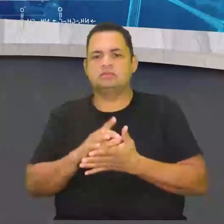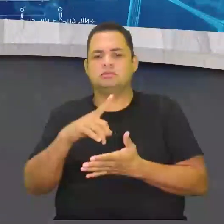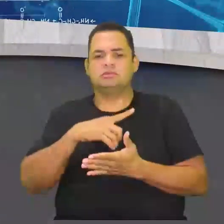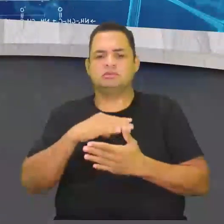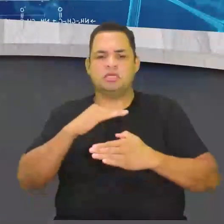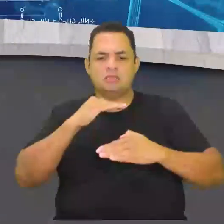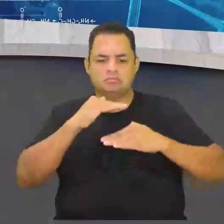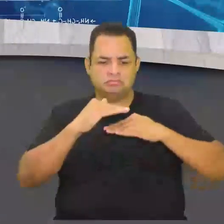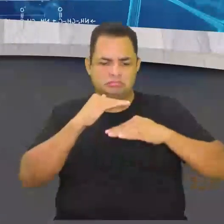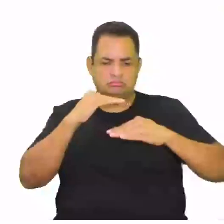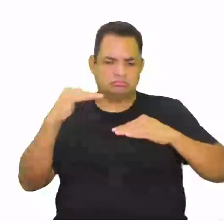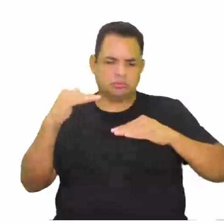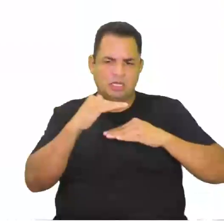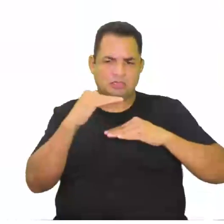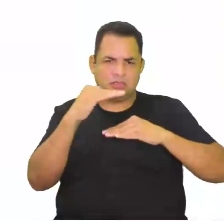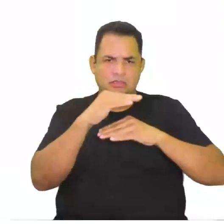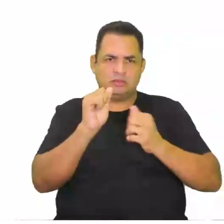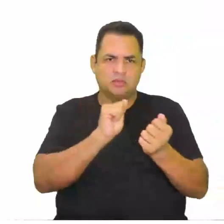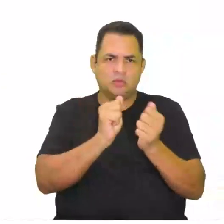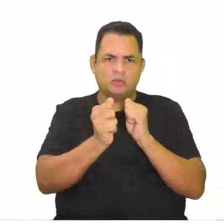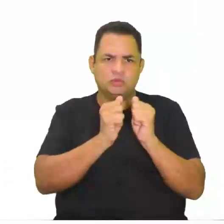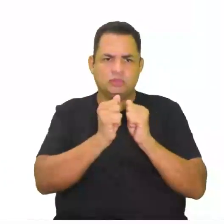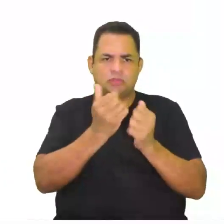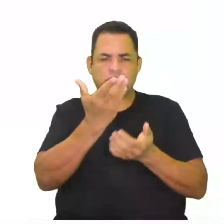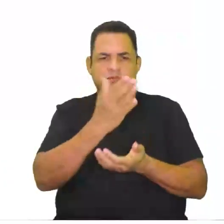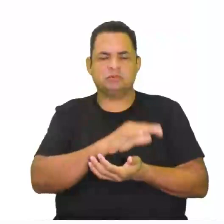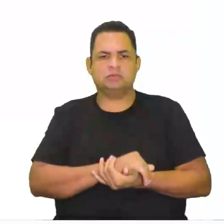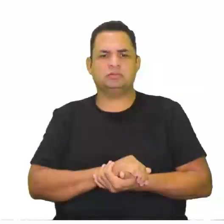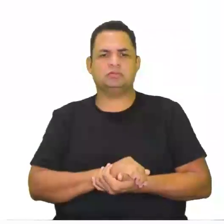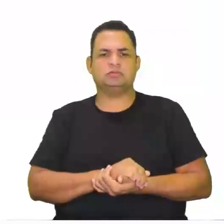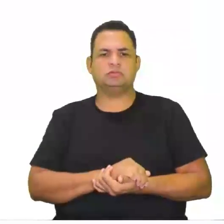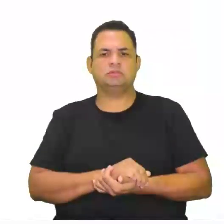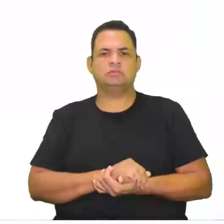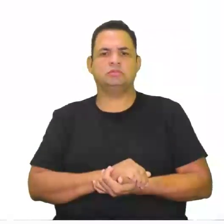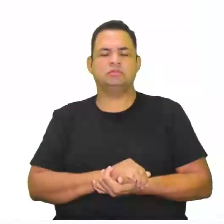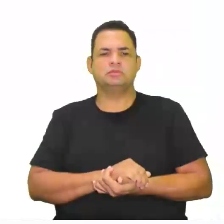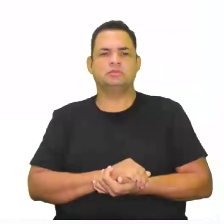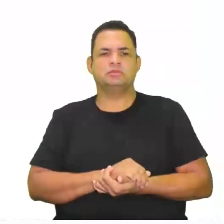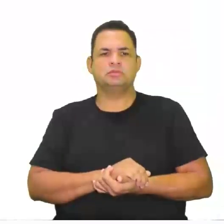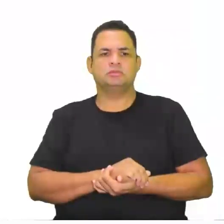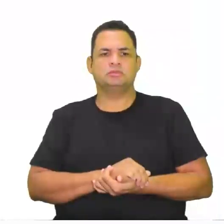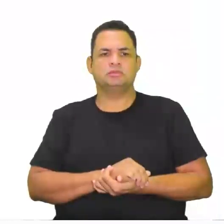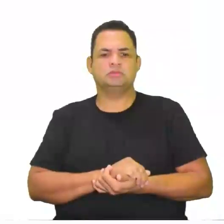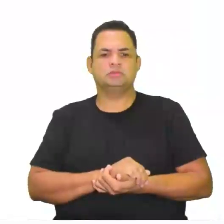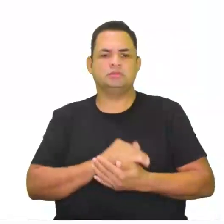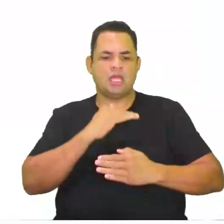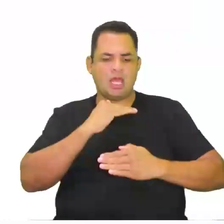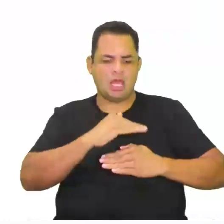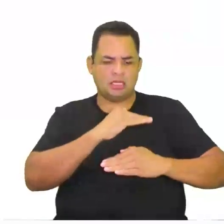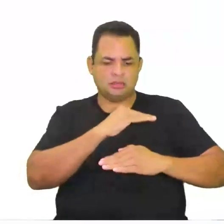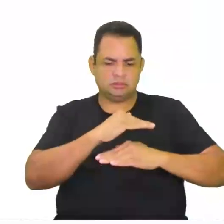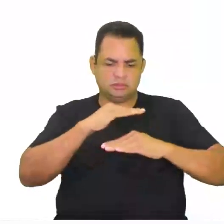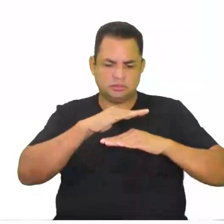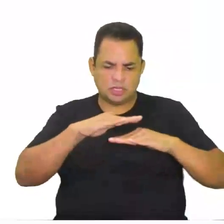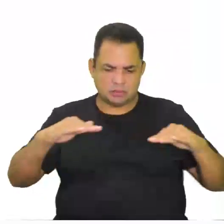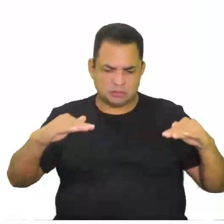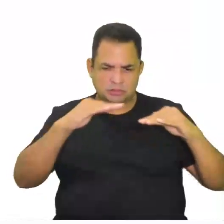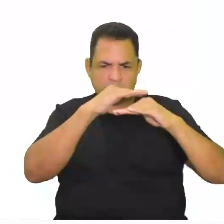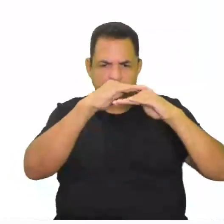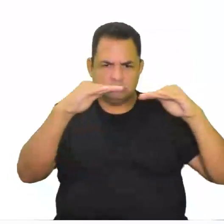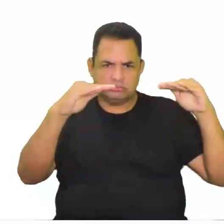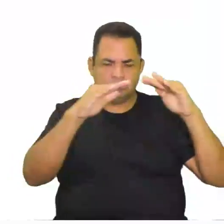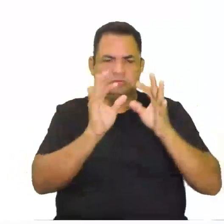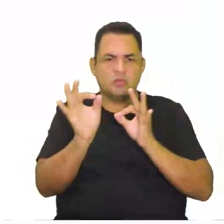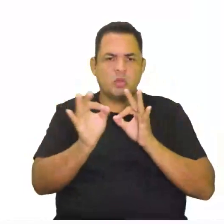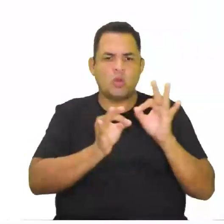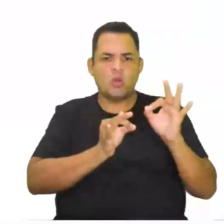aterro controlado. Vamos ver como é que funciona o aterro controlado? O aterro controlado, ele é algo entre o